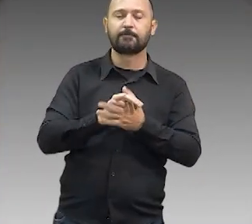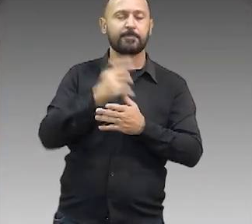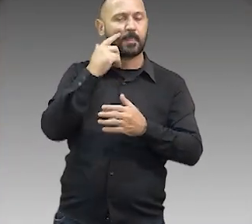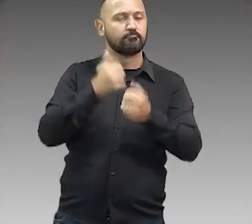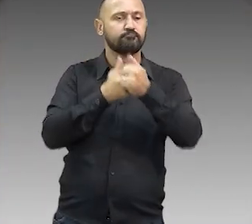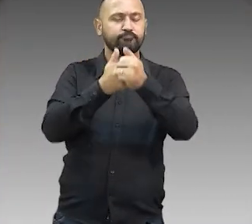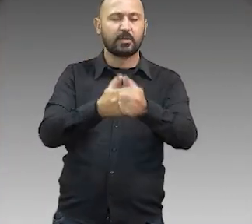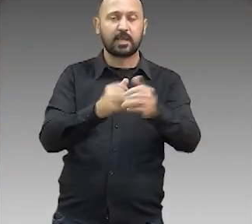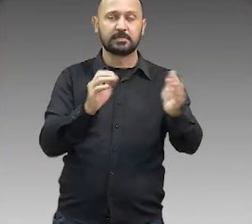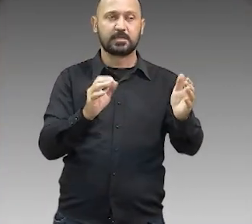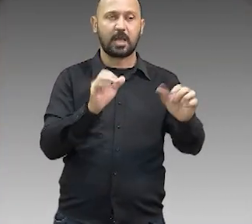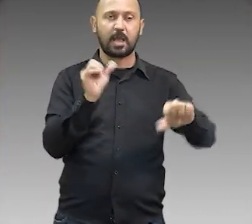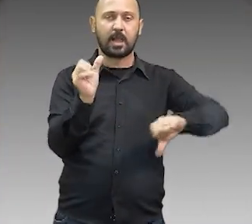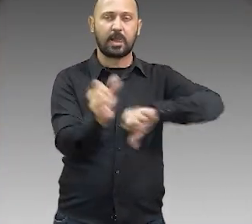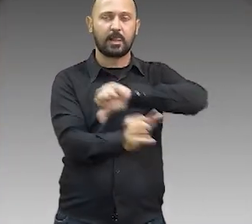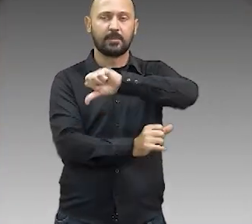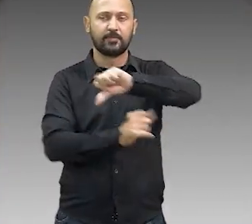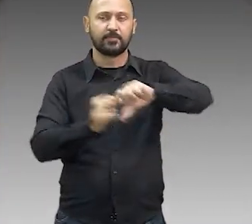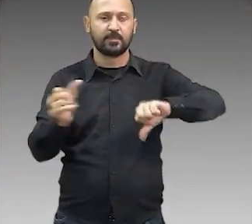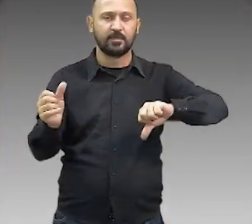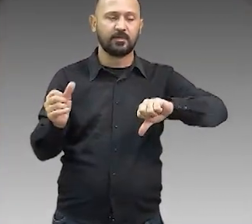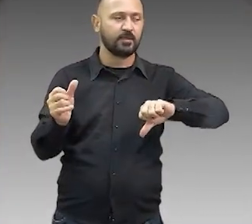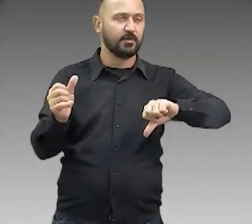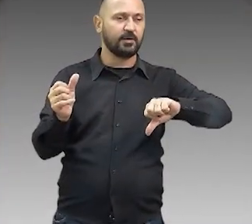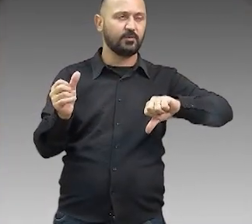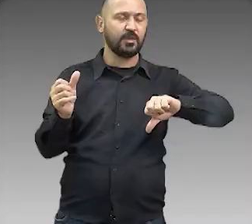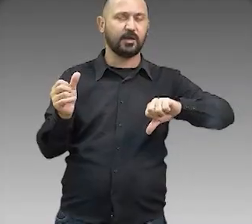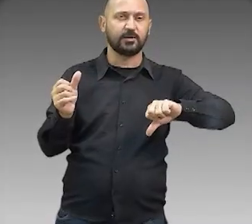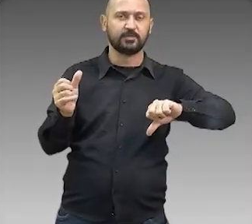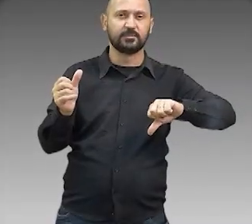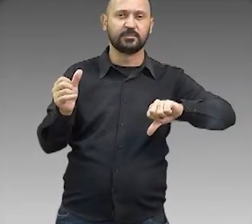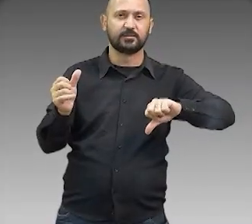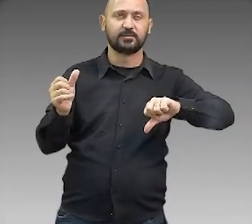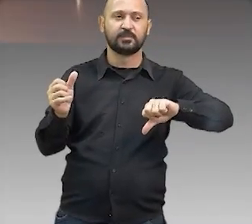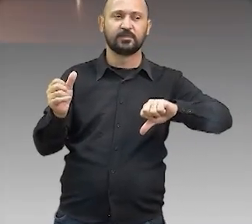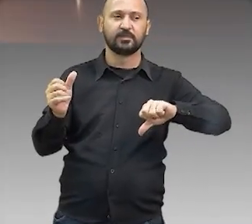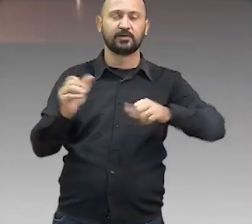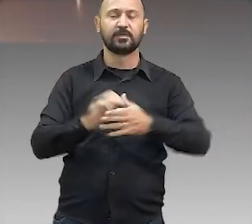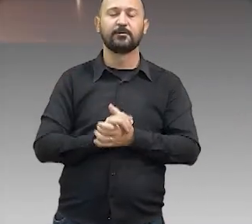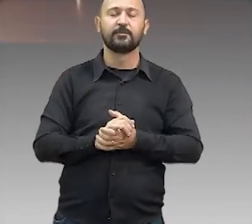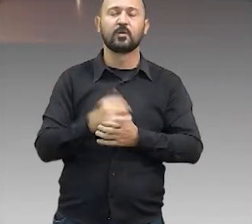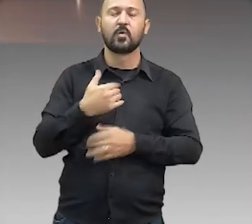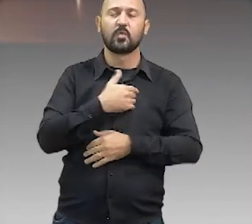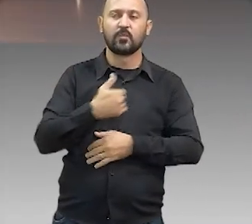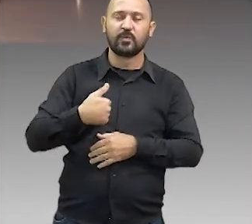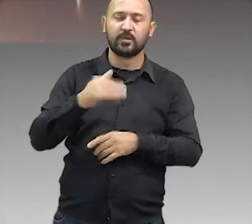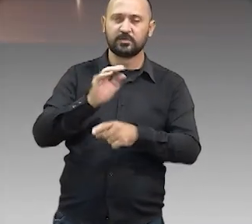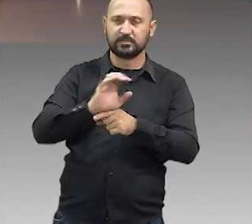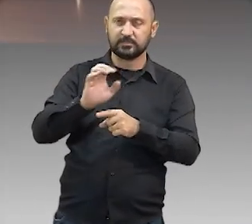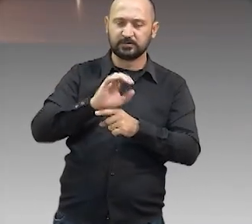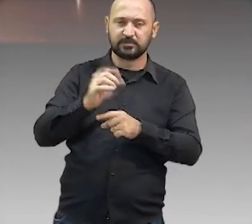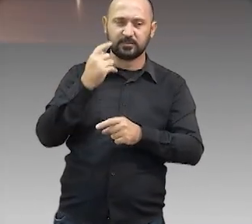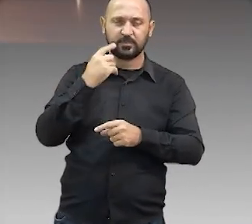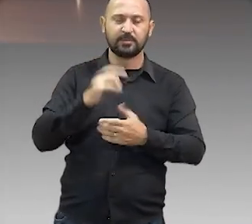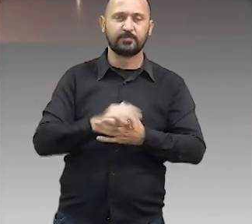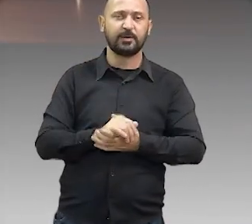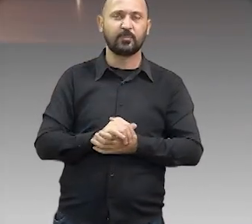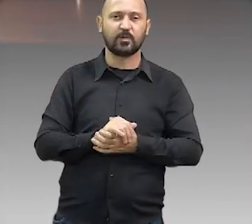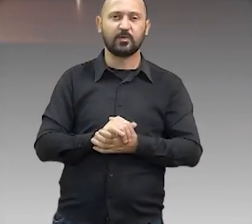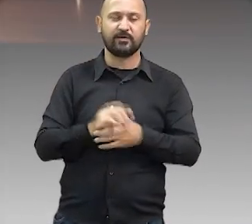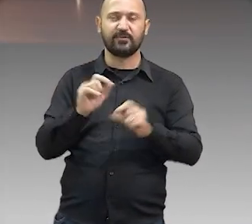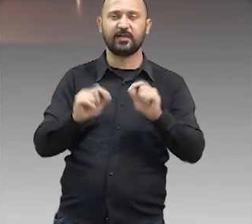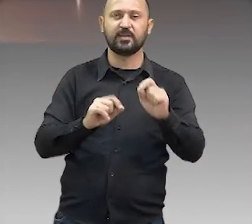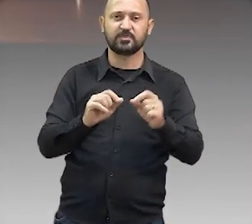perto também, né, a transição de Mato Grosso para Mato Grosso do Sul, a divisão do Estado, que eu acho que foi muito emblemático para nós